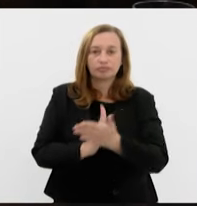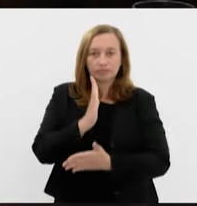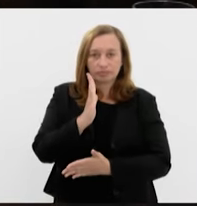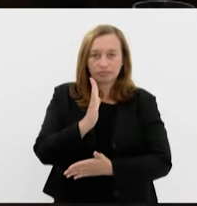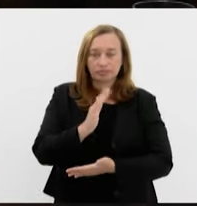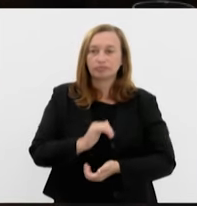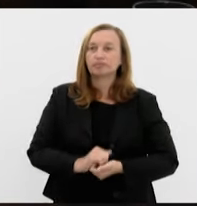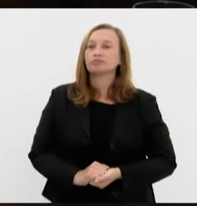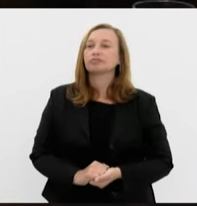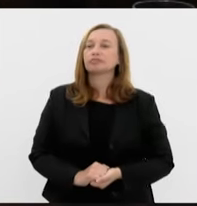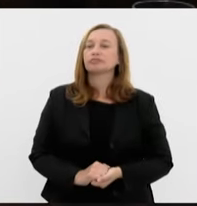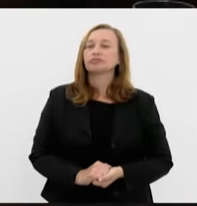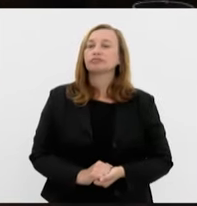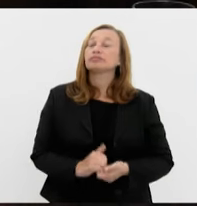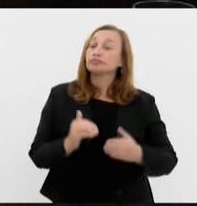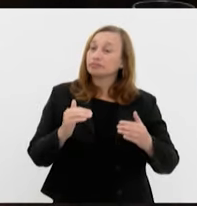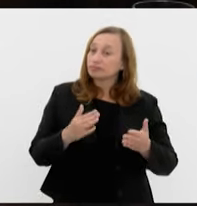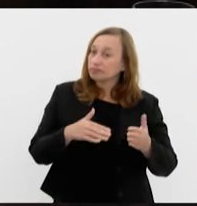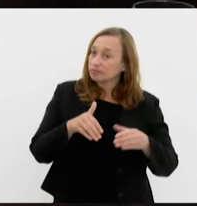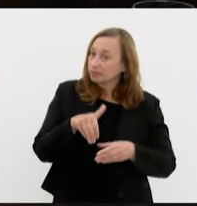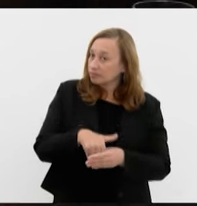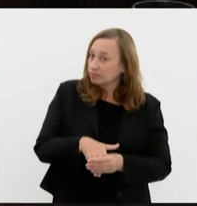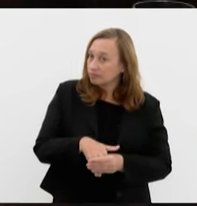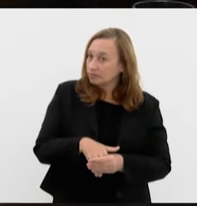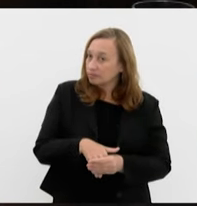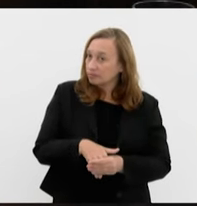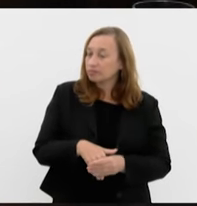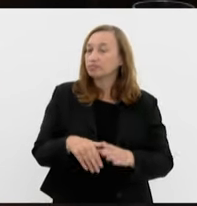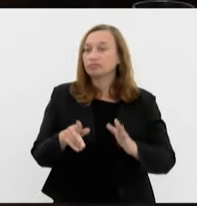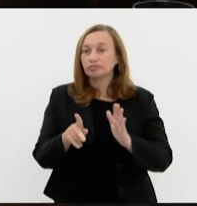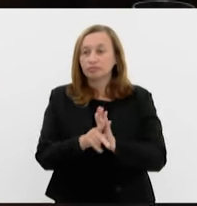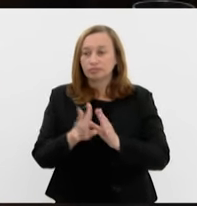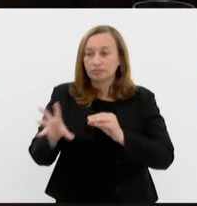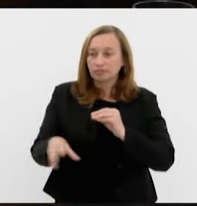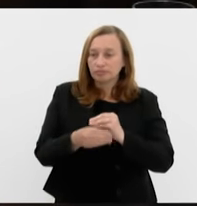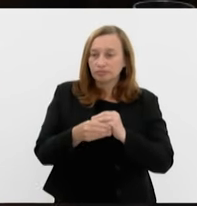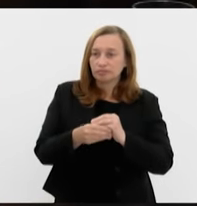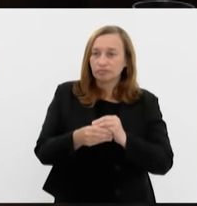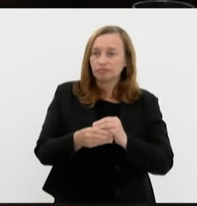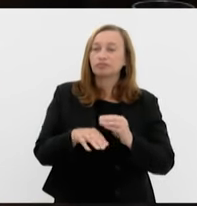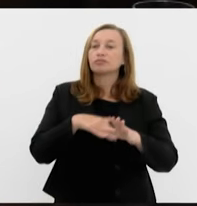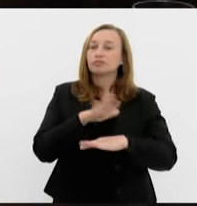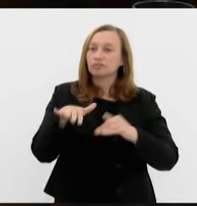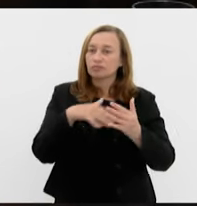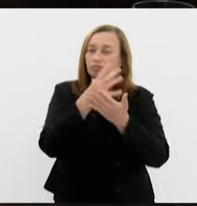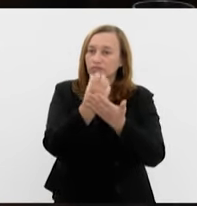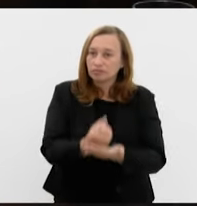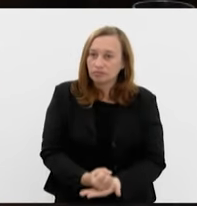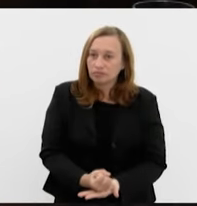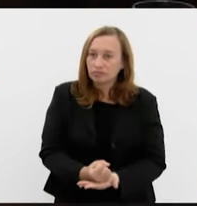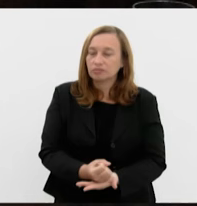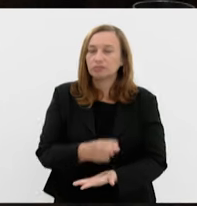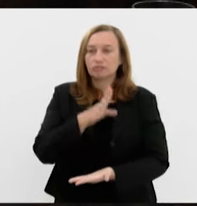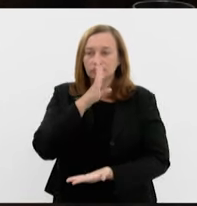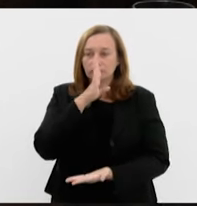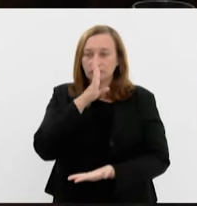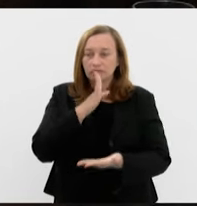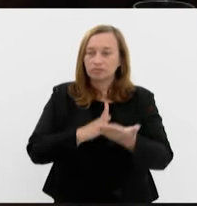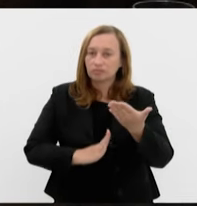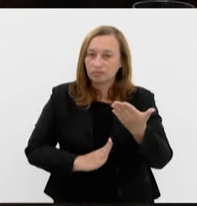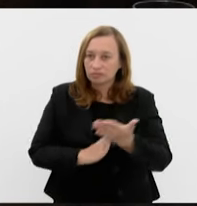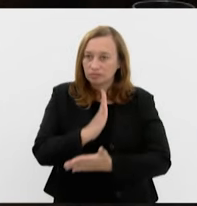aprovado em votação em votação o projeto a permane Como